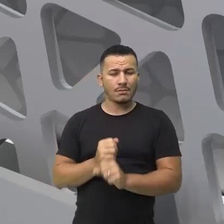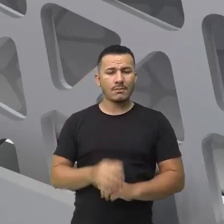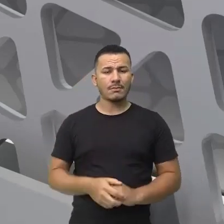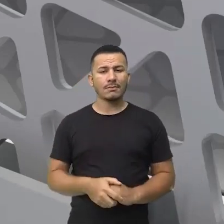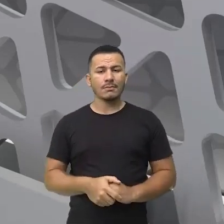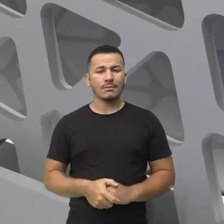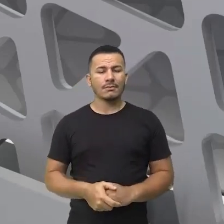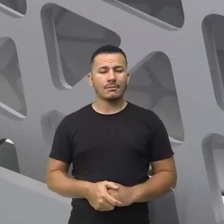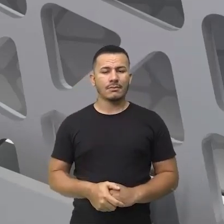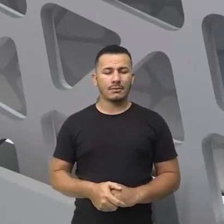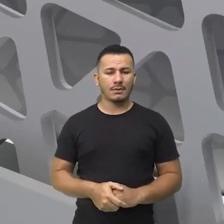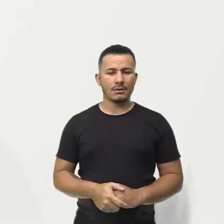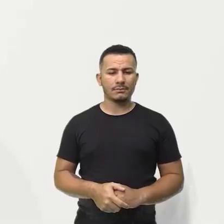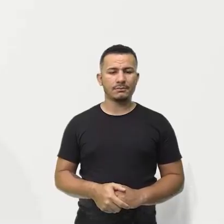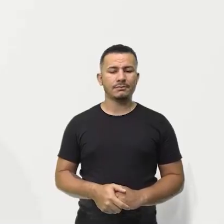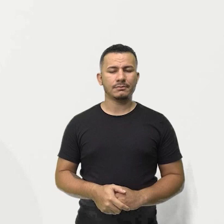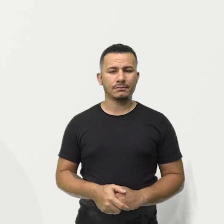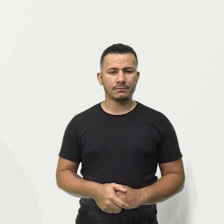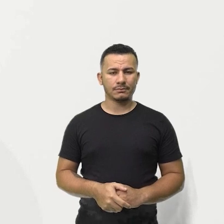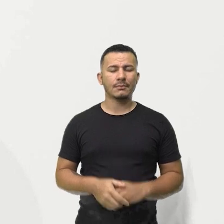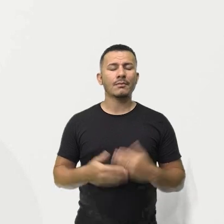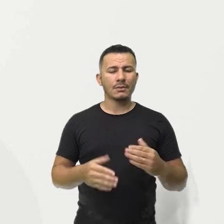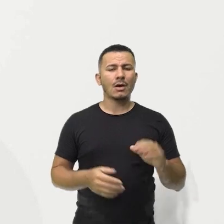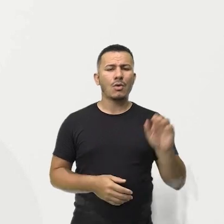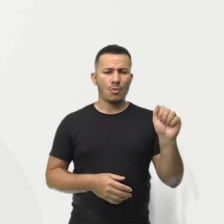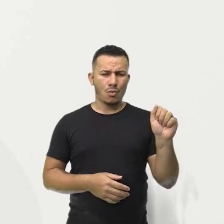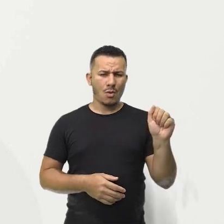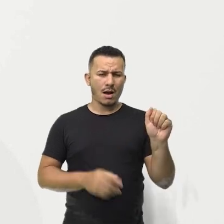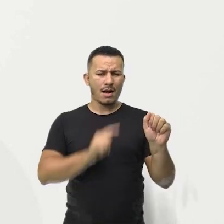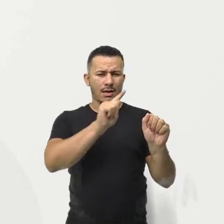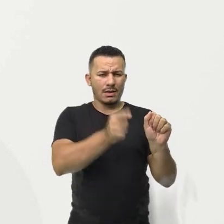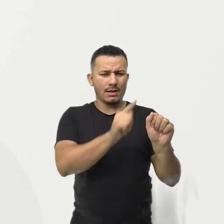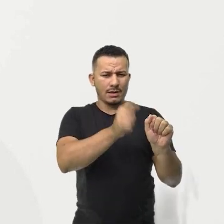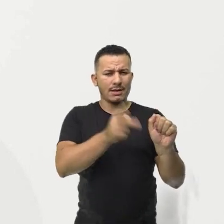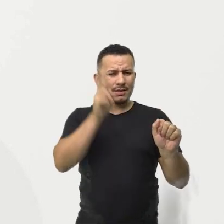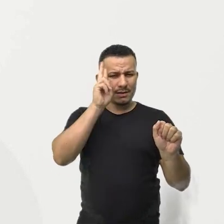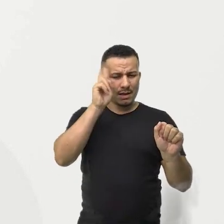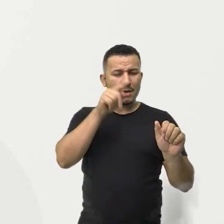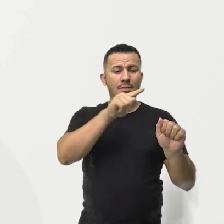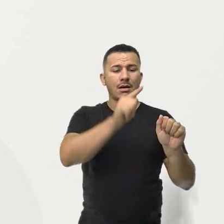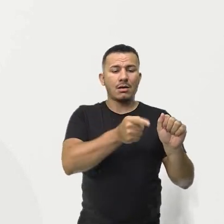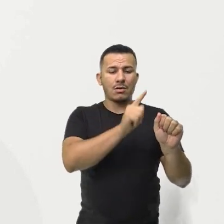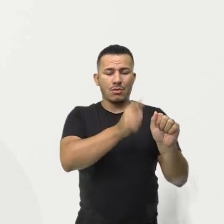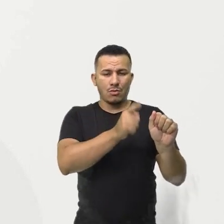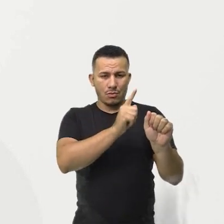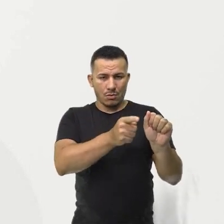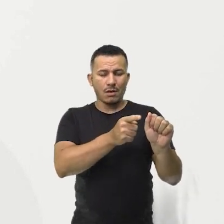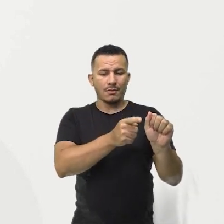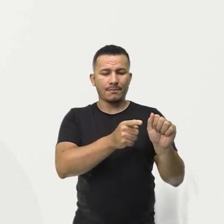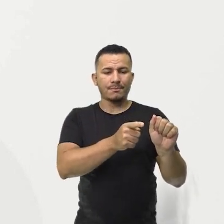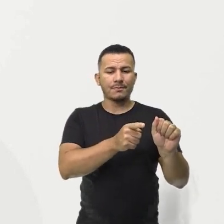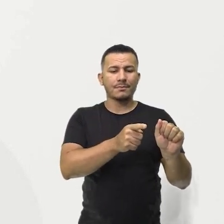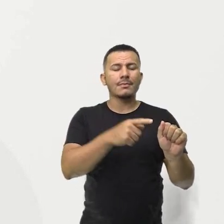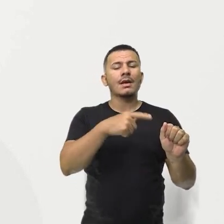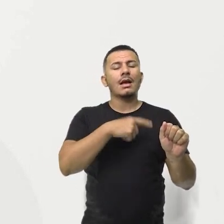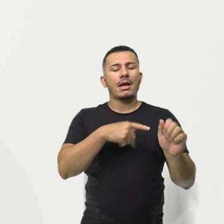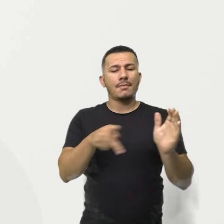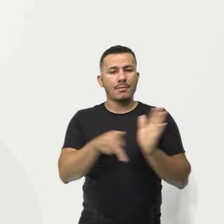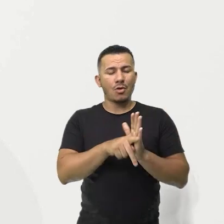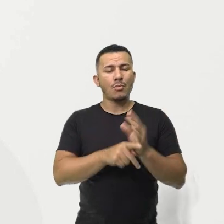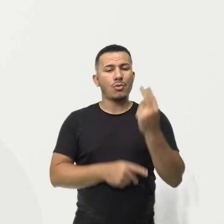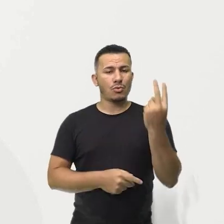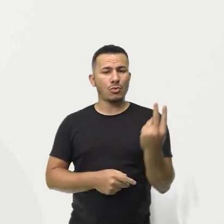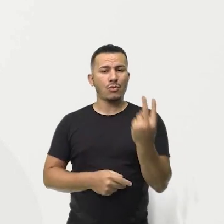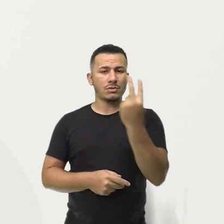de tamanho, beleza? Então acompanhe comigo porque agora a próxima etapa é a gente localizar os pontos. Vejam só então, o ponto